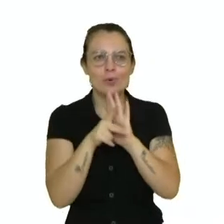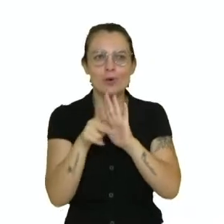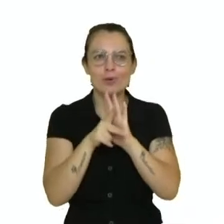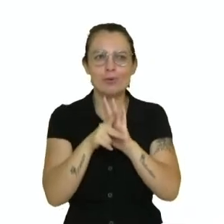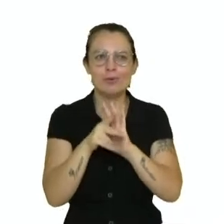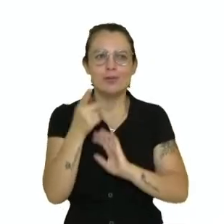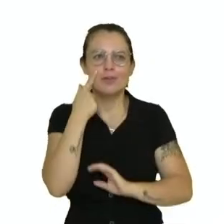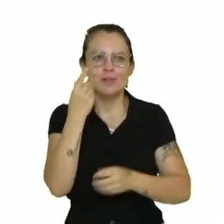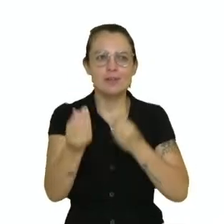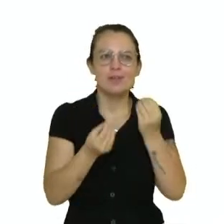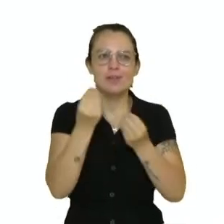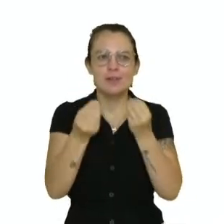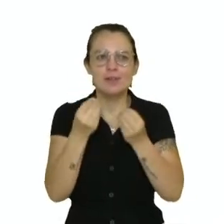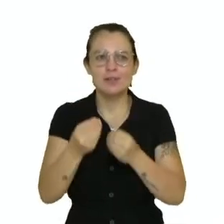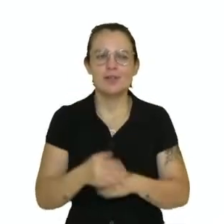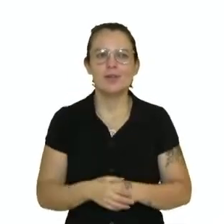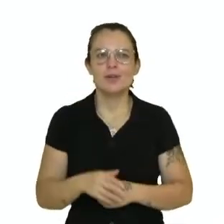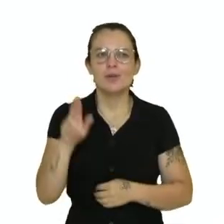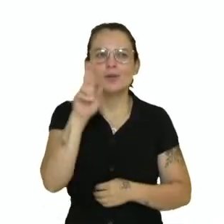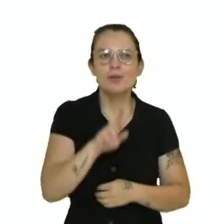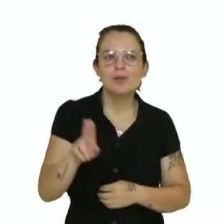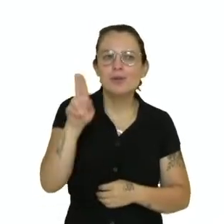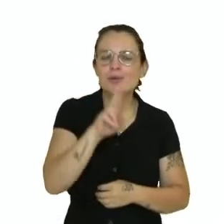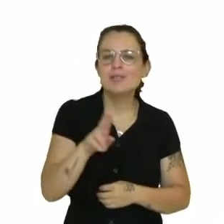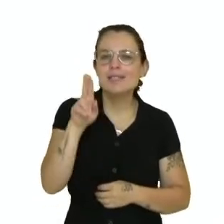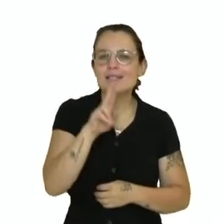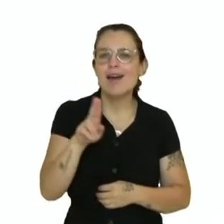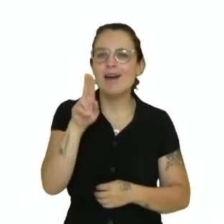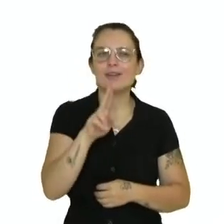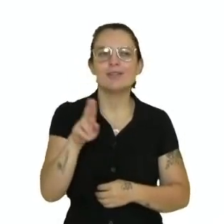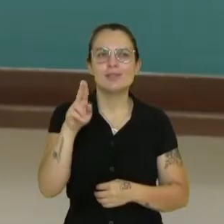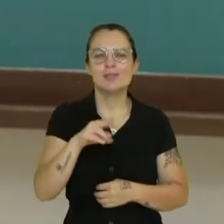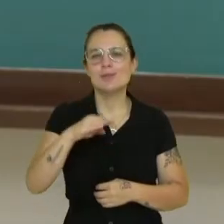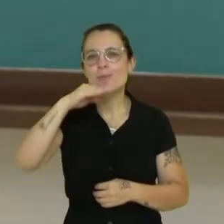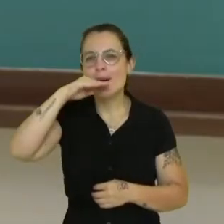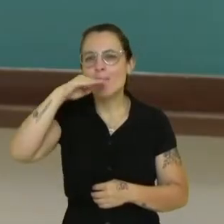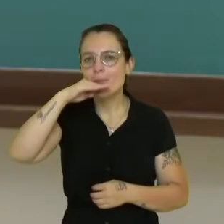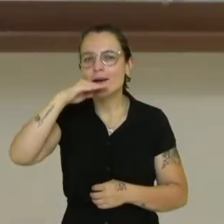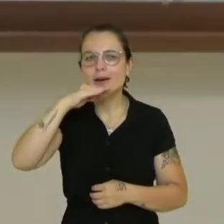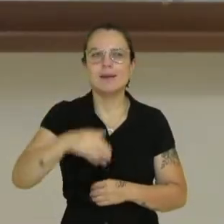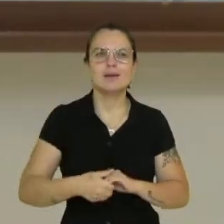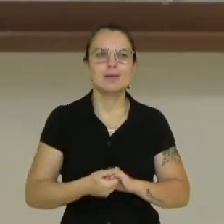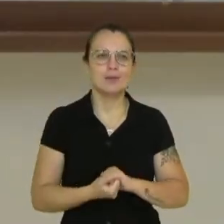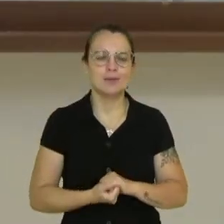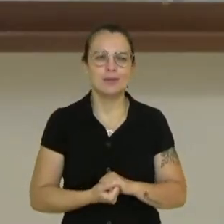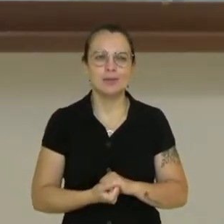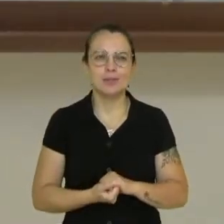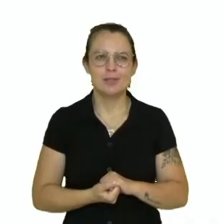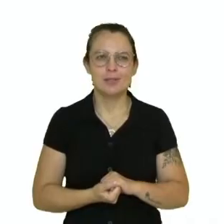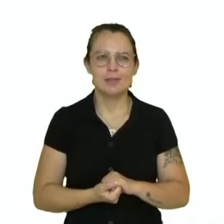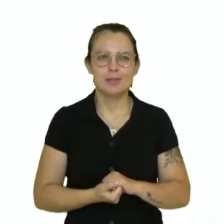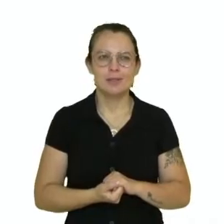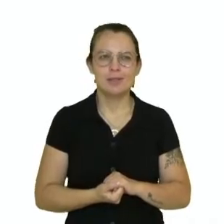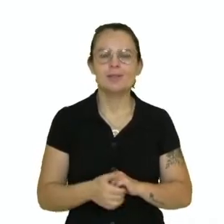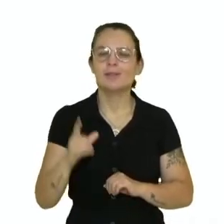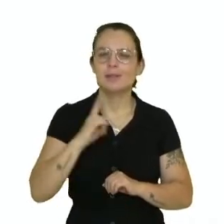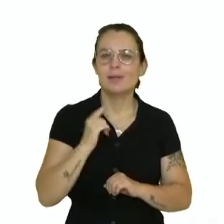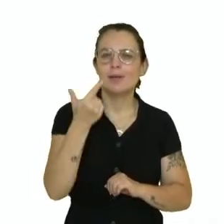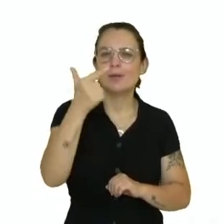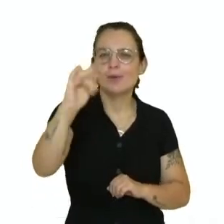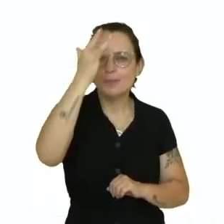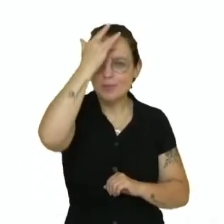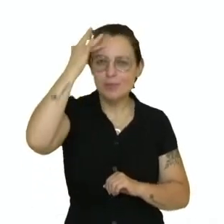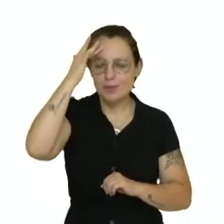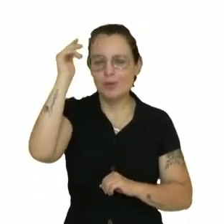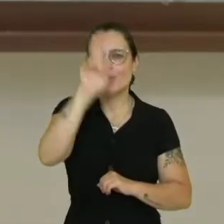aqui, olha, um deles utilizando um mamão. Olha só que legal! A possibilidade, olha aqui, ó, um outro vegetal,